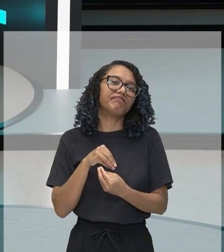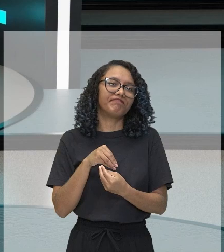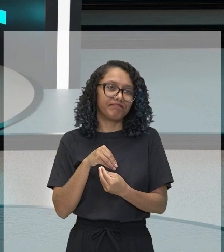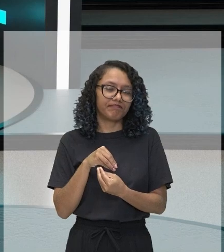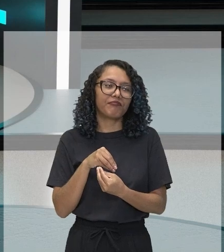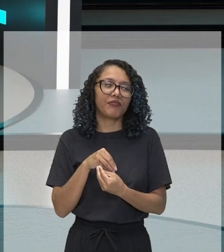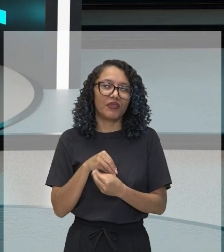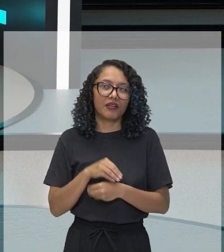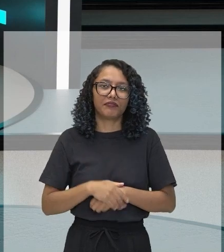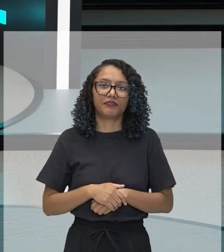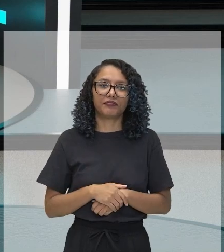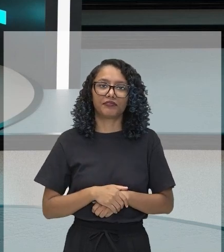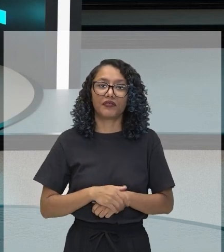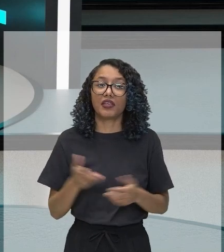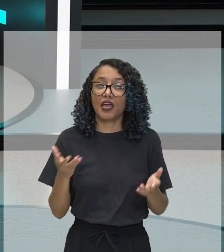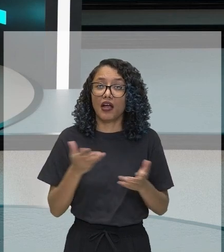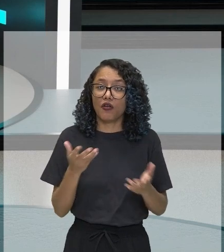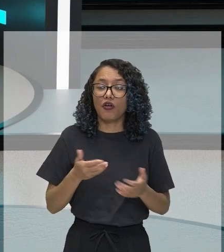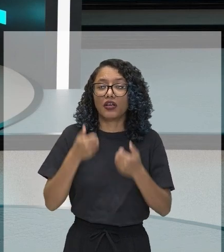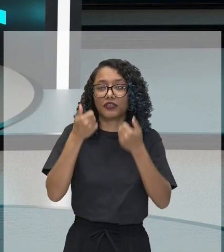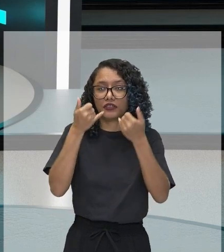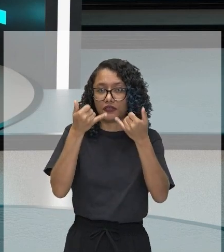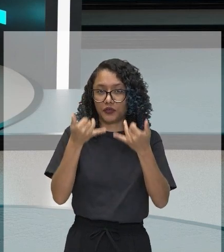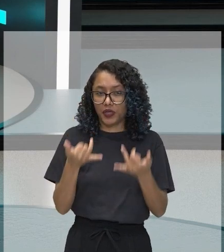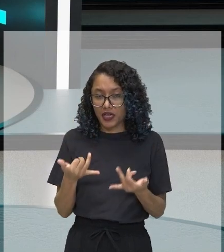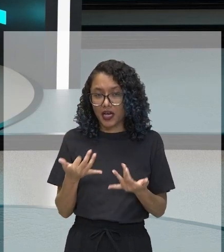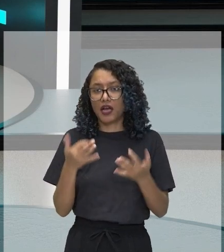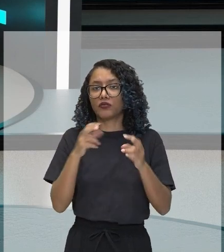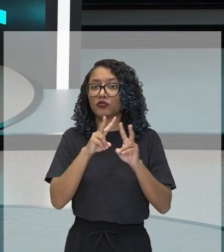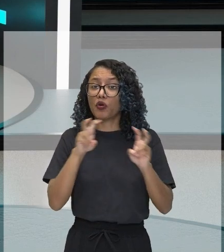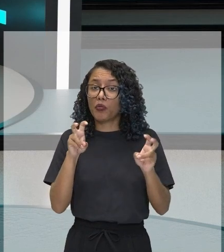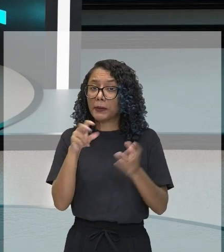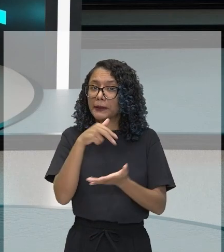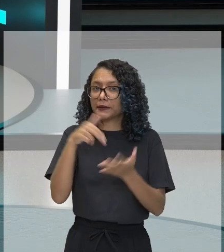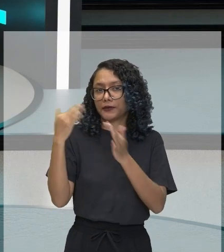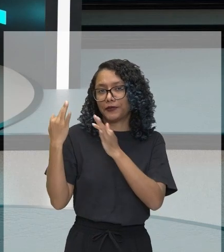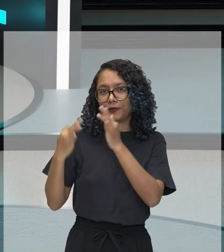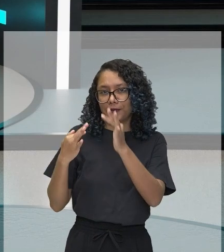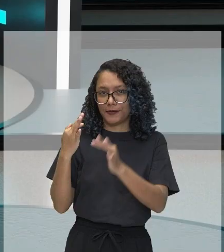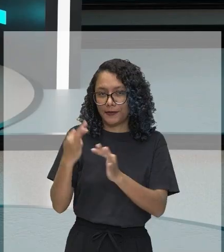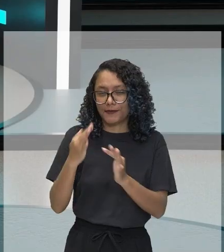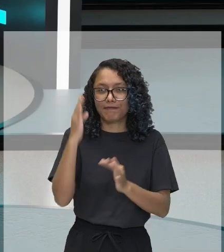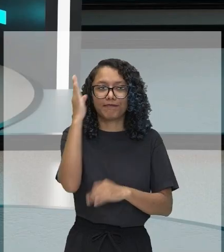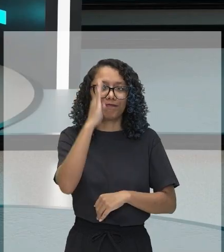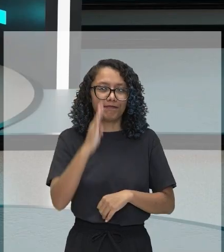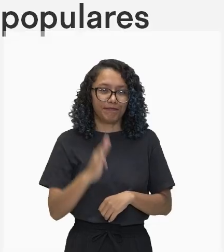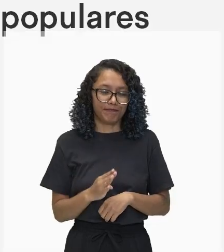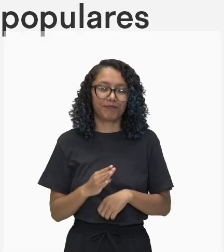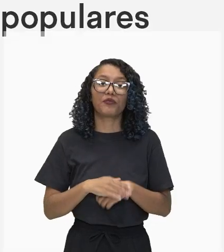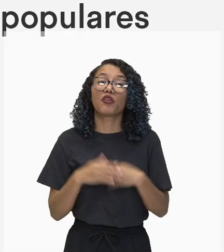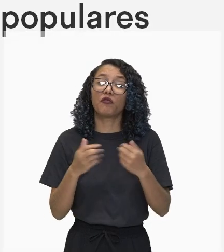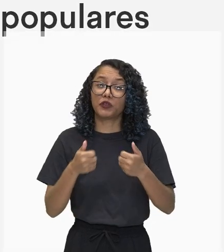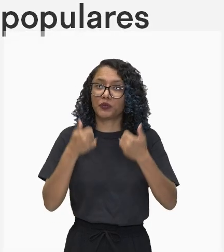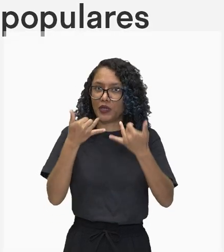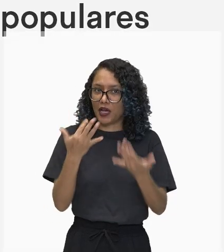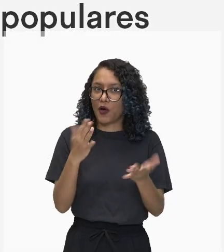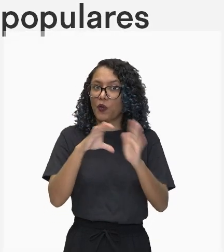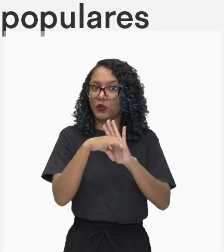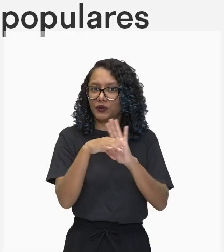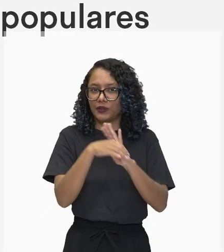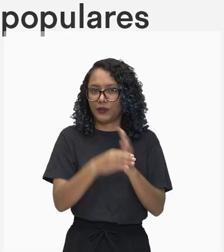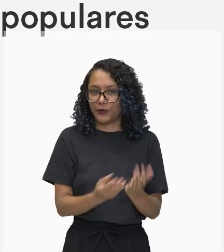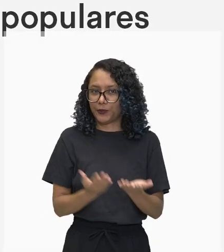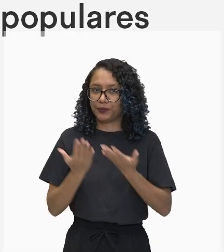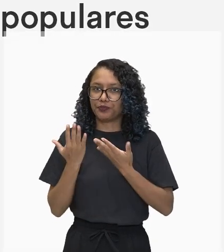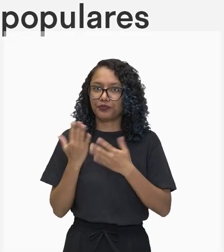sobre as danças folclóricas brasileiras. Então, vamos falar um pouco do conceito dessas danças.